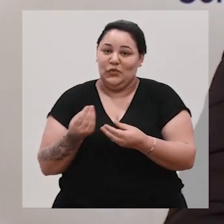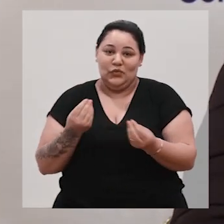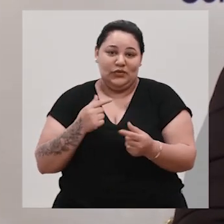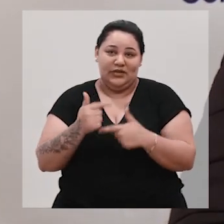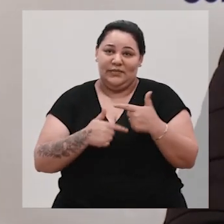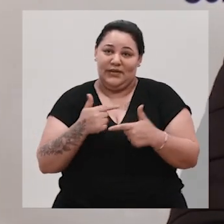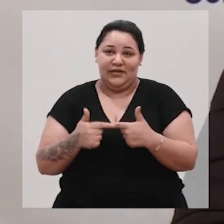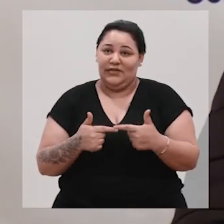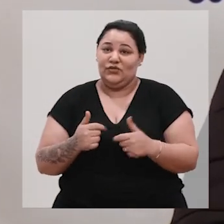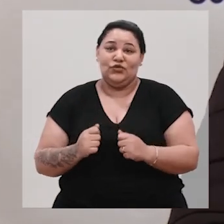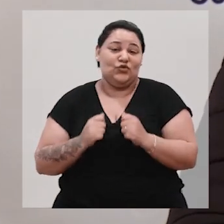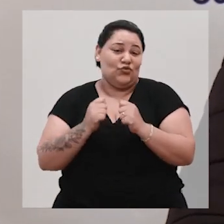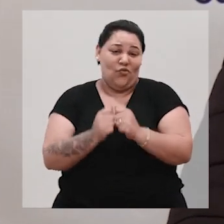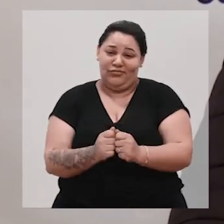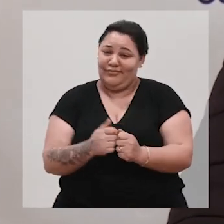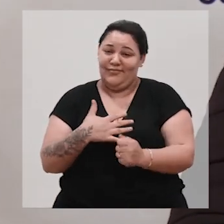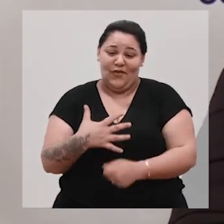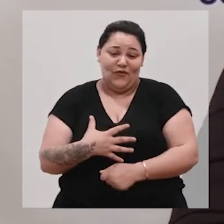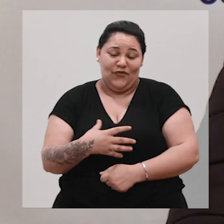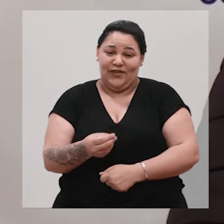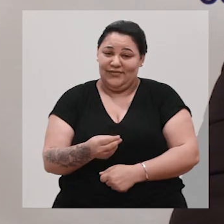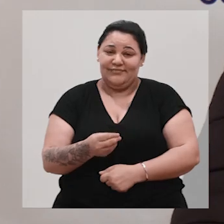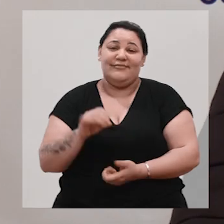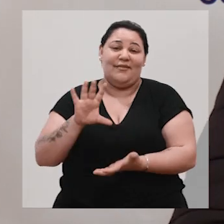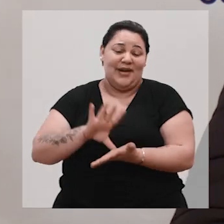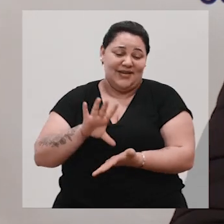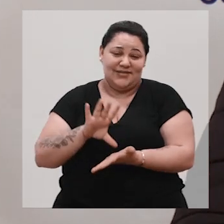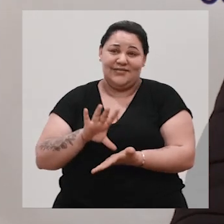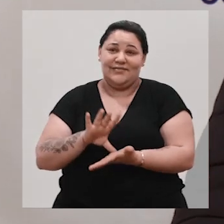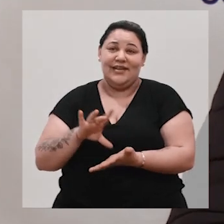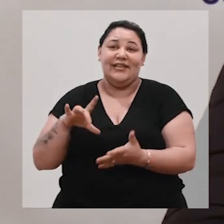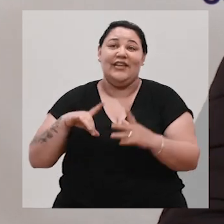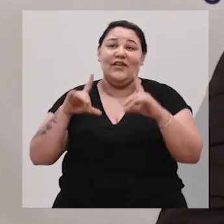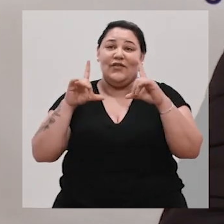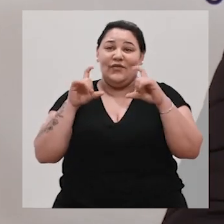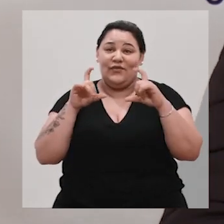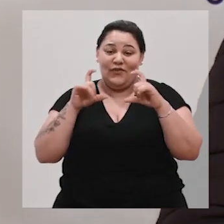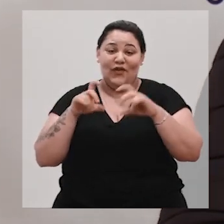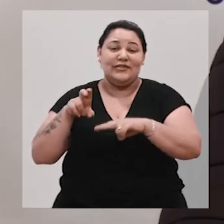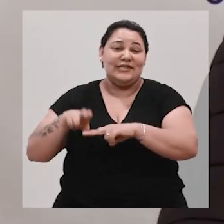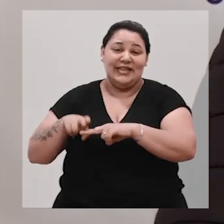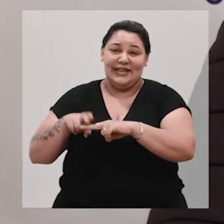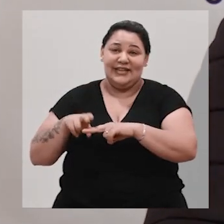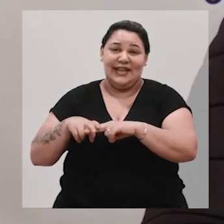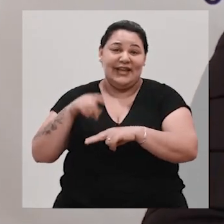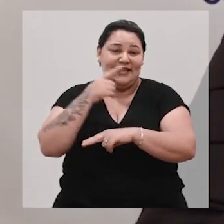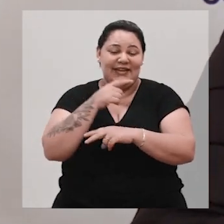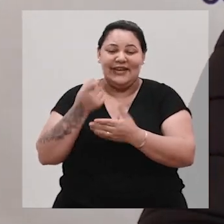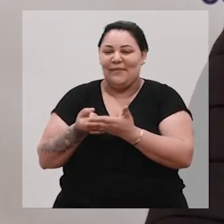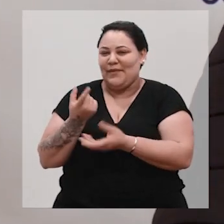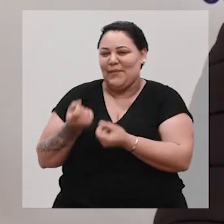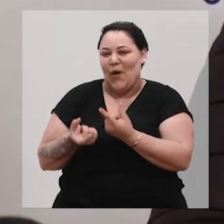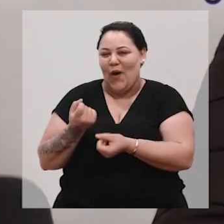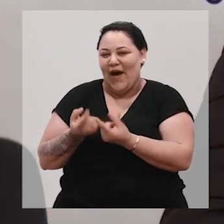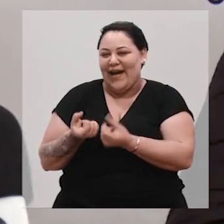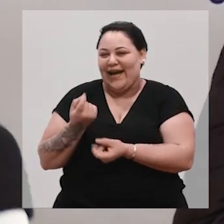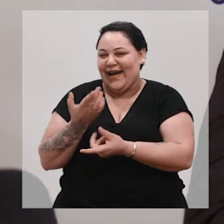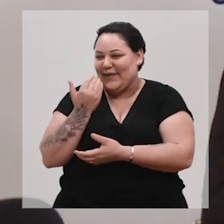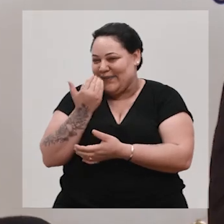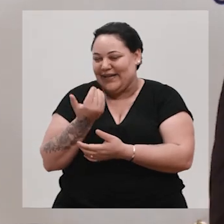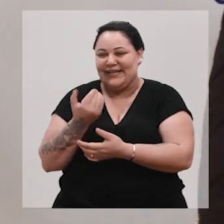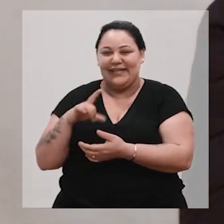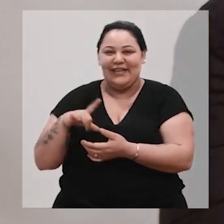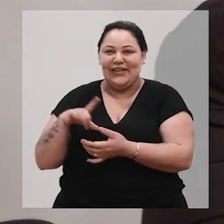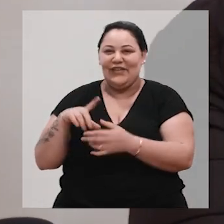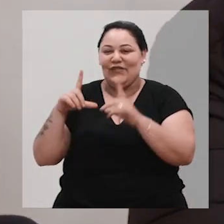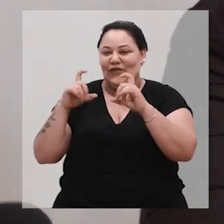trabalhar quantas e quantas vezes eu trouxe ele junto comigo para a praça. Eu tenho foto dele sentado em cima da banca da pipoca,